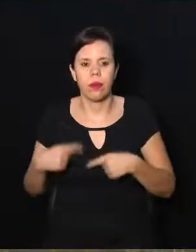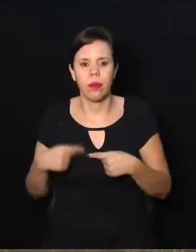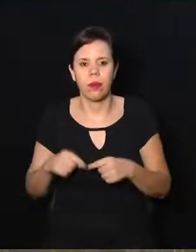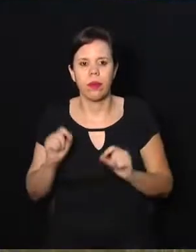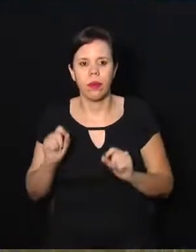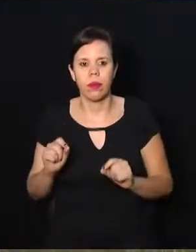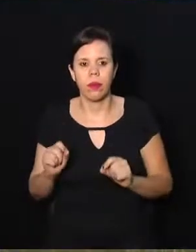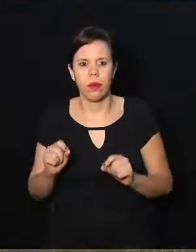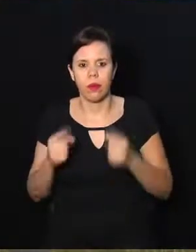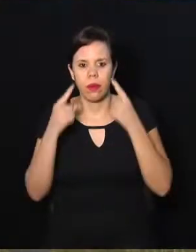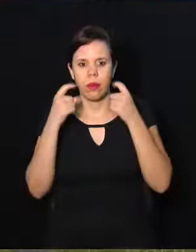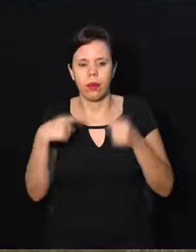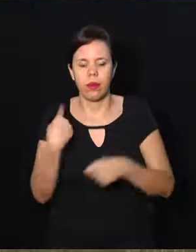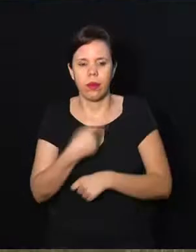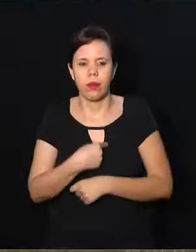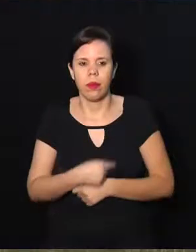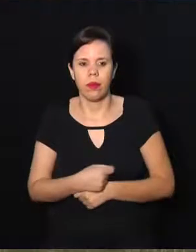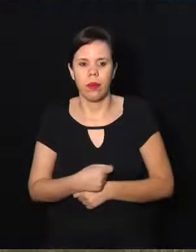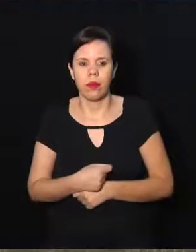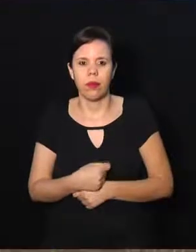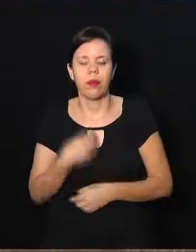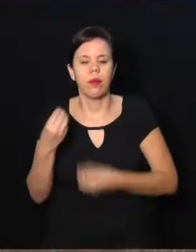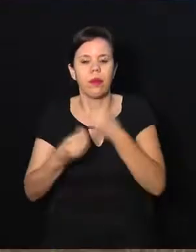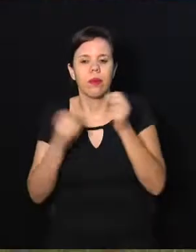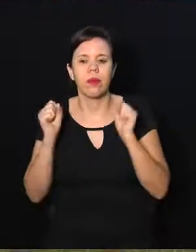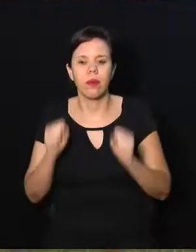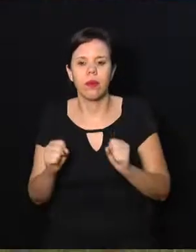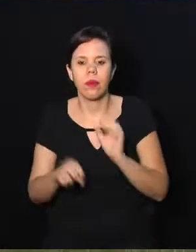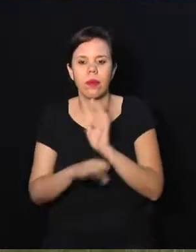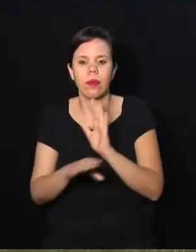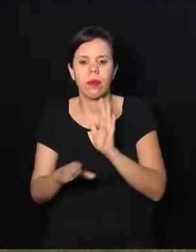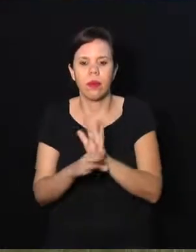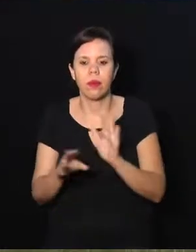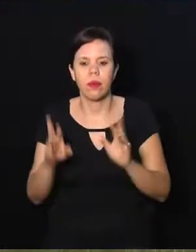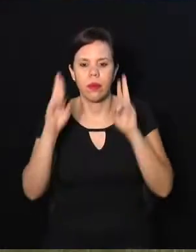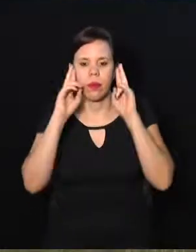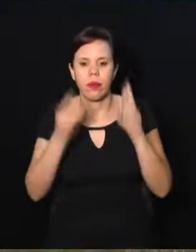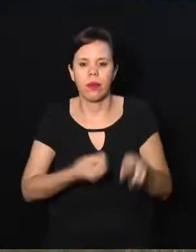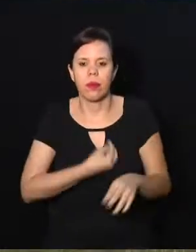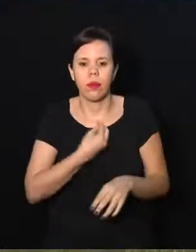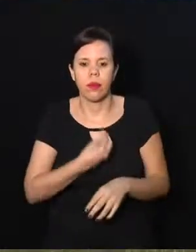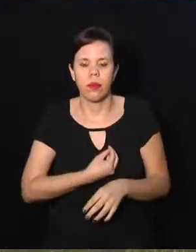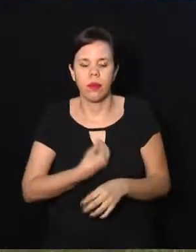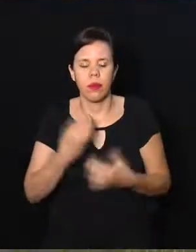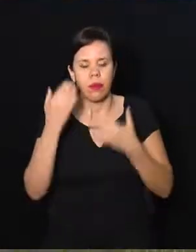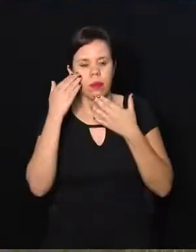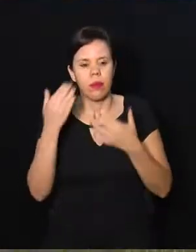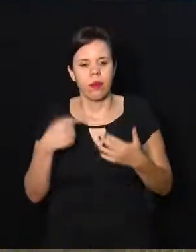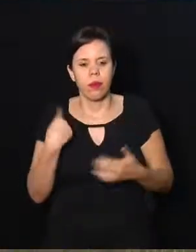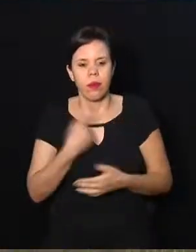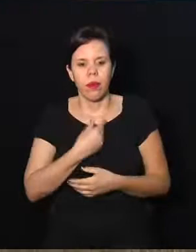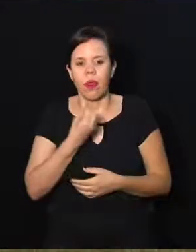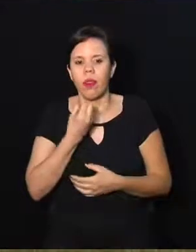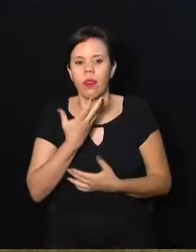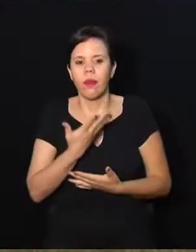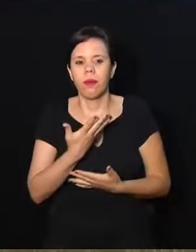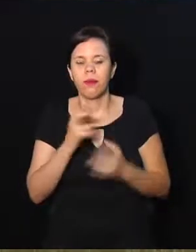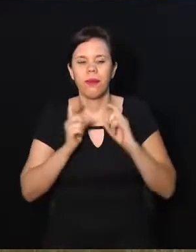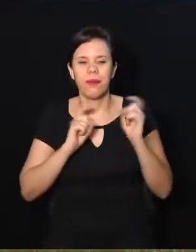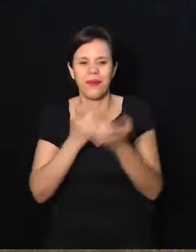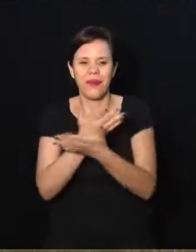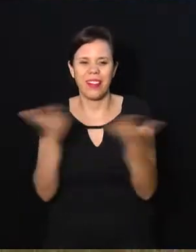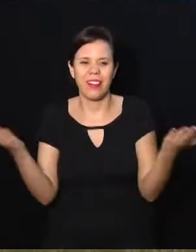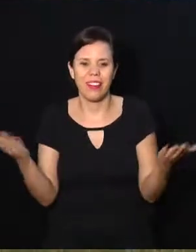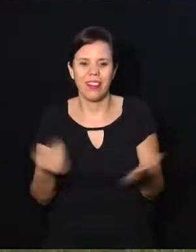que mais interessa para nós, que é como podemos respeitar essa vida. Ok, vereador, muito obrigada por falar com a gente, uma ótima reunião aí para vocês.